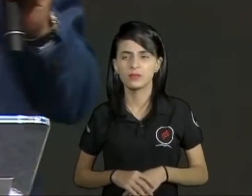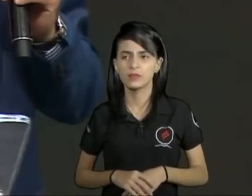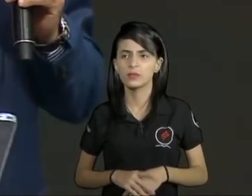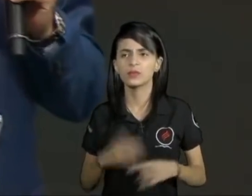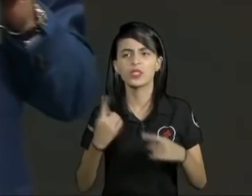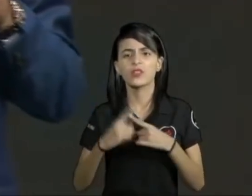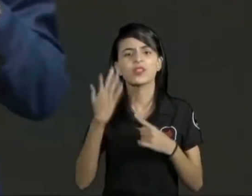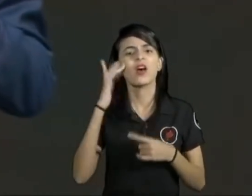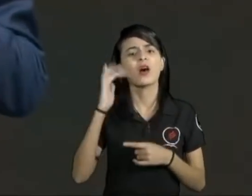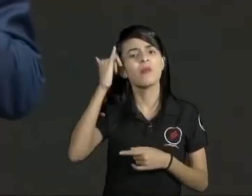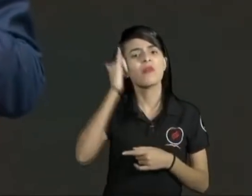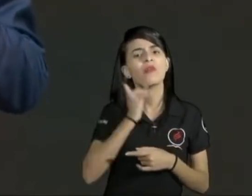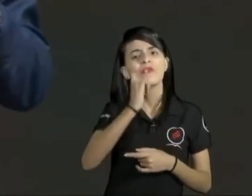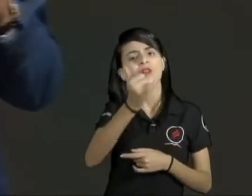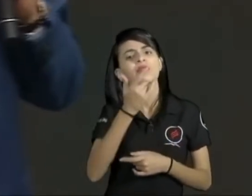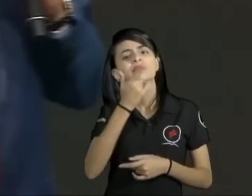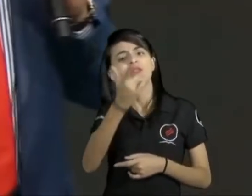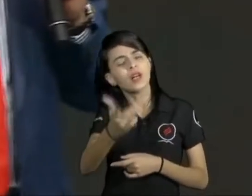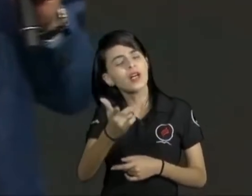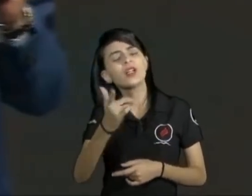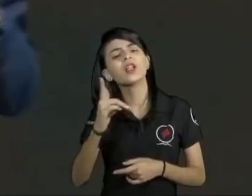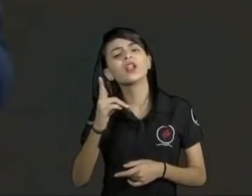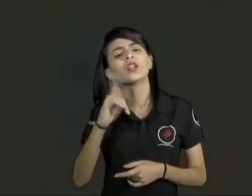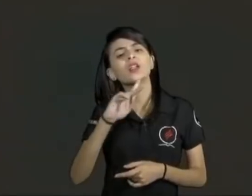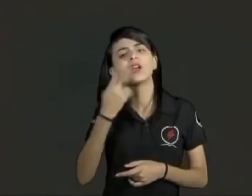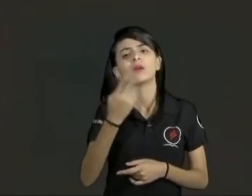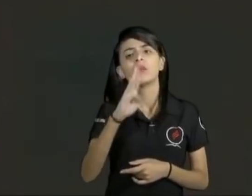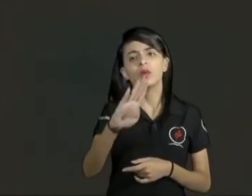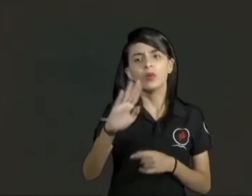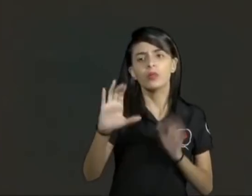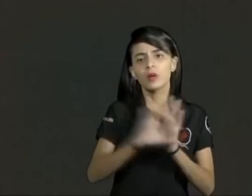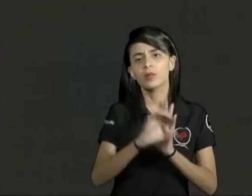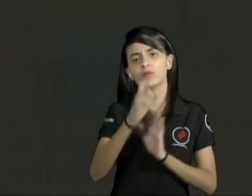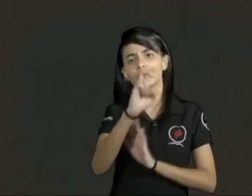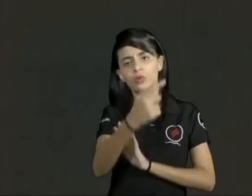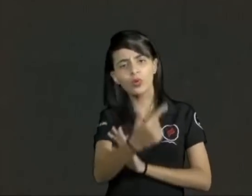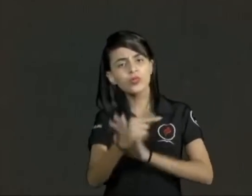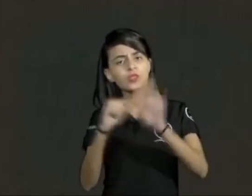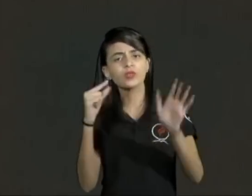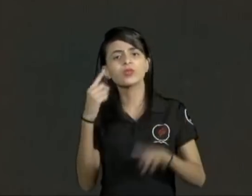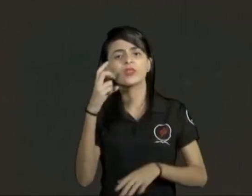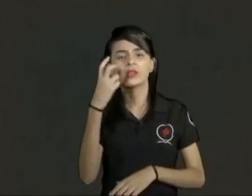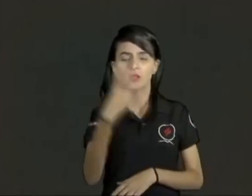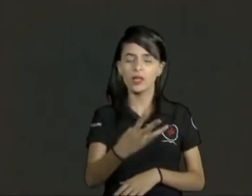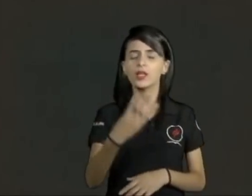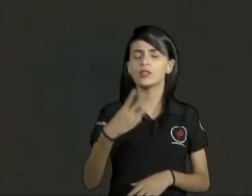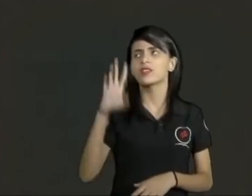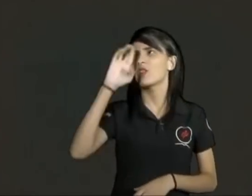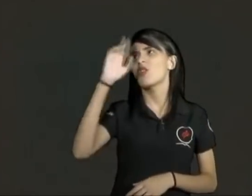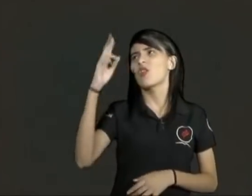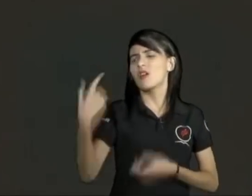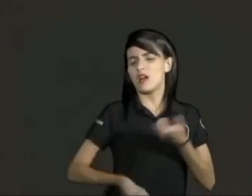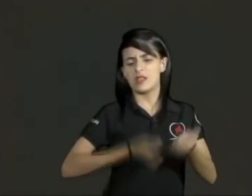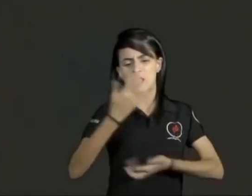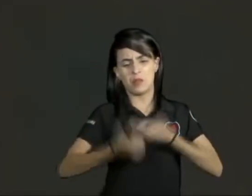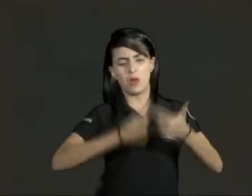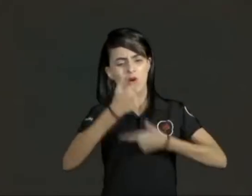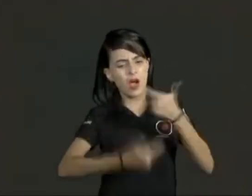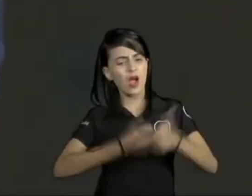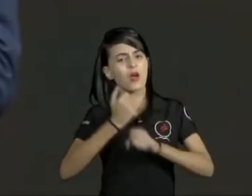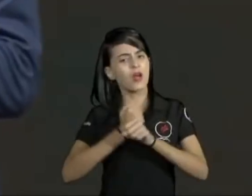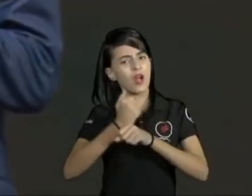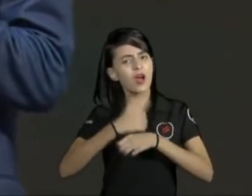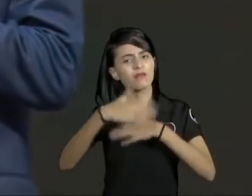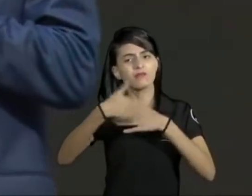tá falando para o povo de Israel em Habacuque 2 3 Aviva o Senhor a tua obra Aviva no meio dos